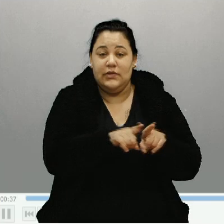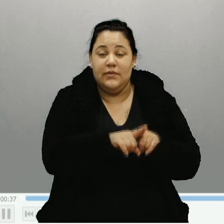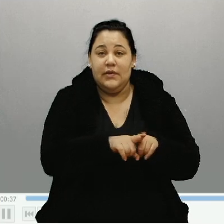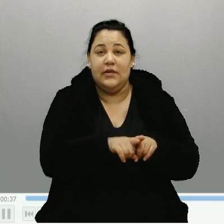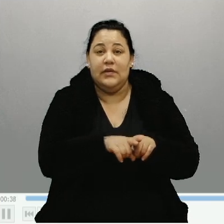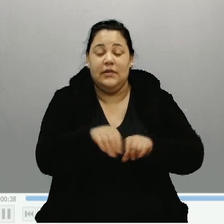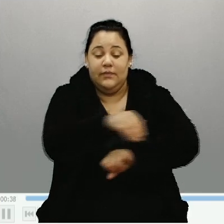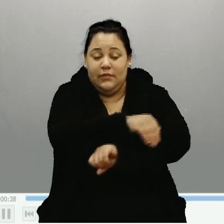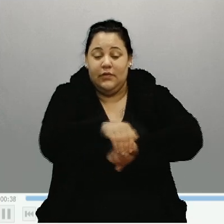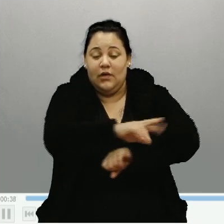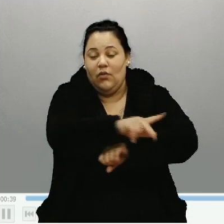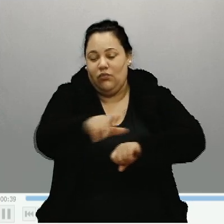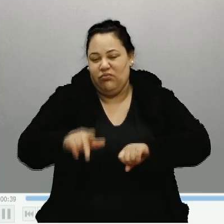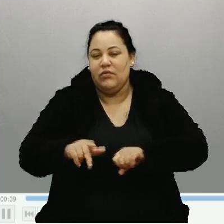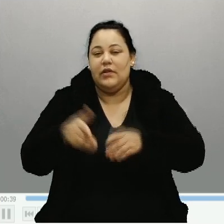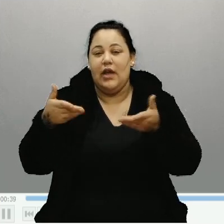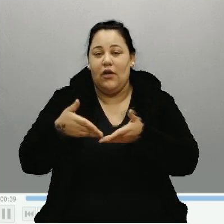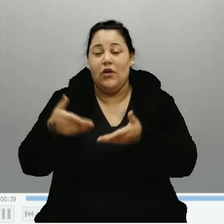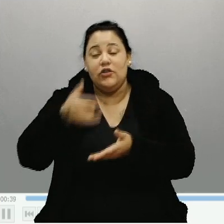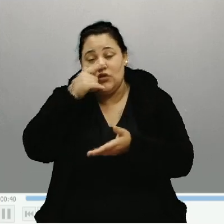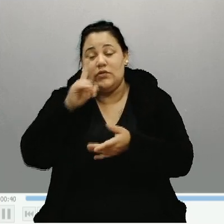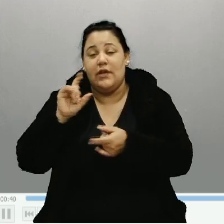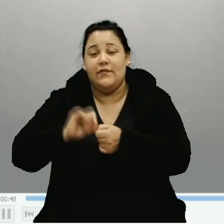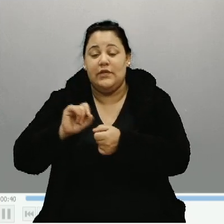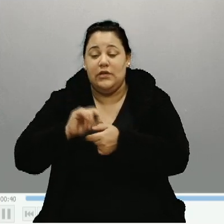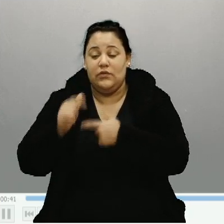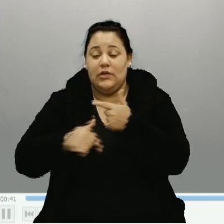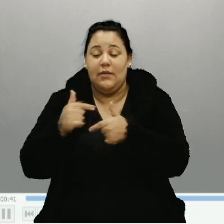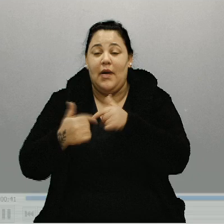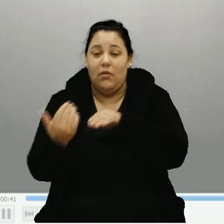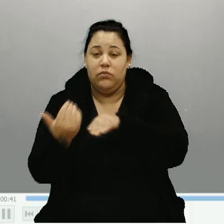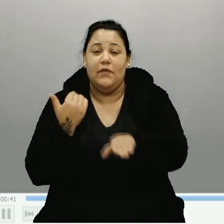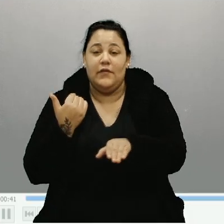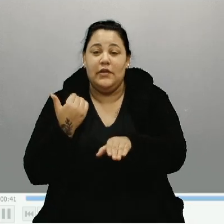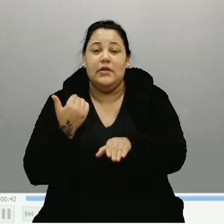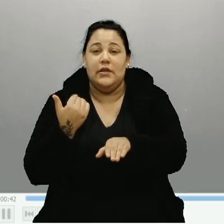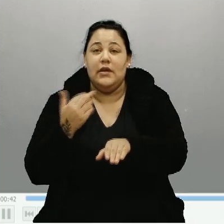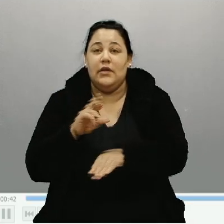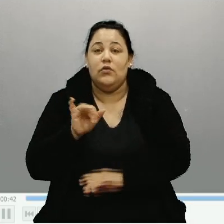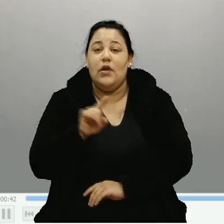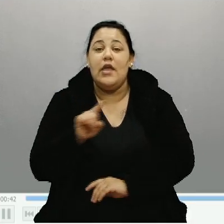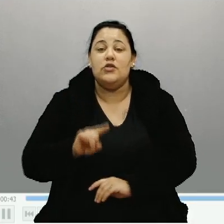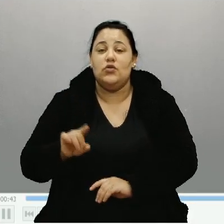Boldo. Isso nos dá condições técnicas, né, de assumir esse novo desafio, essa nova obra.